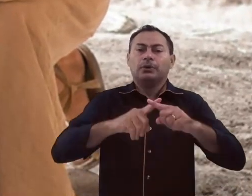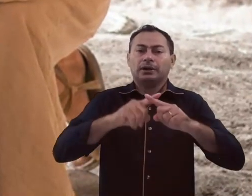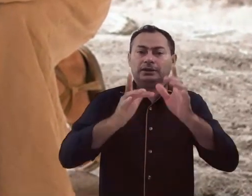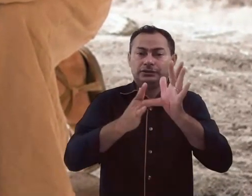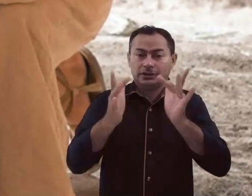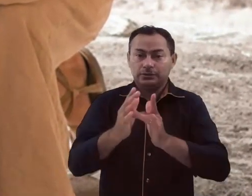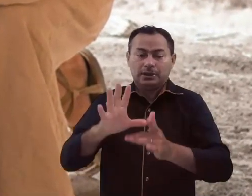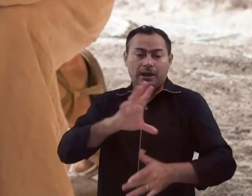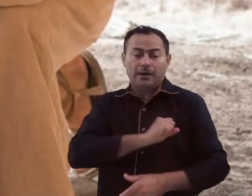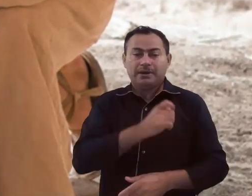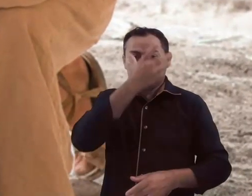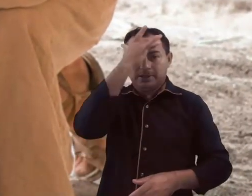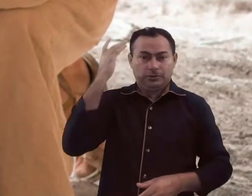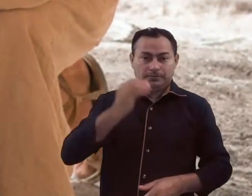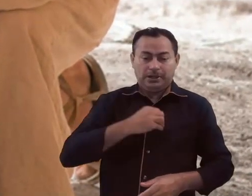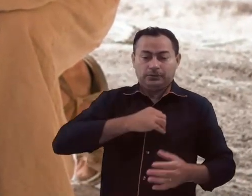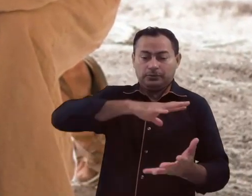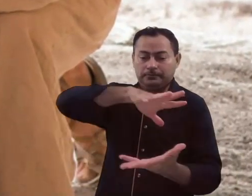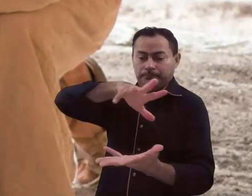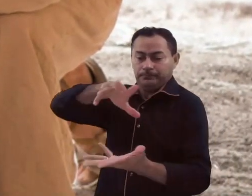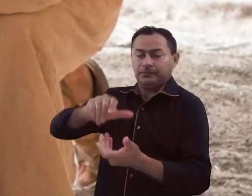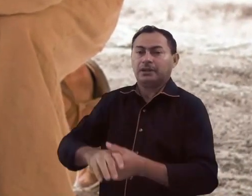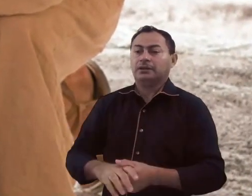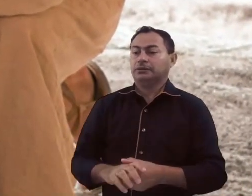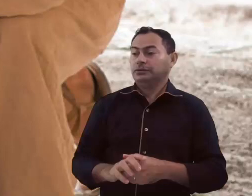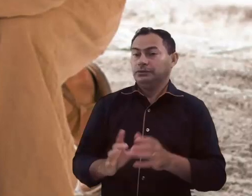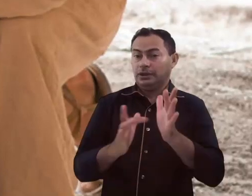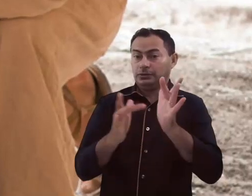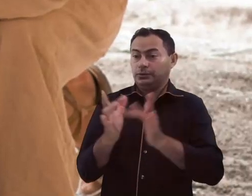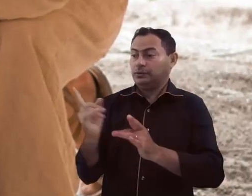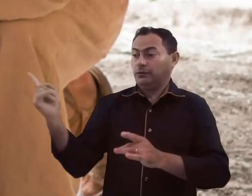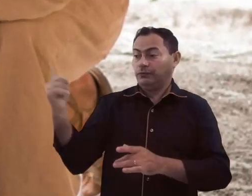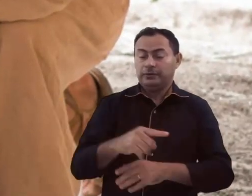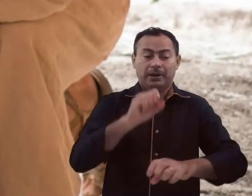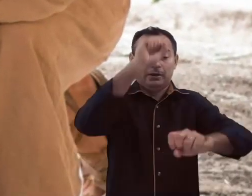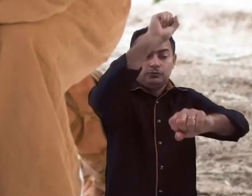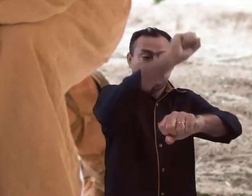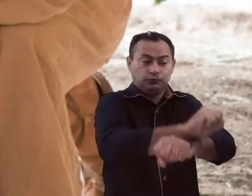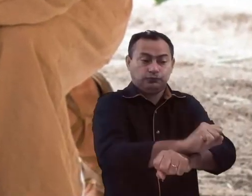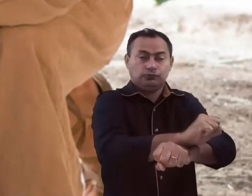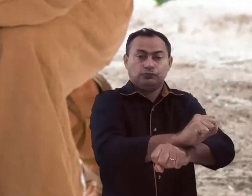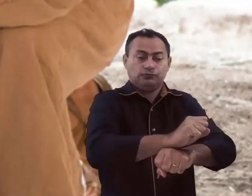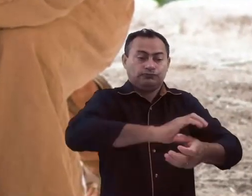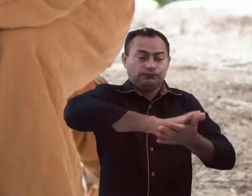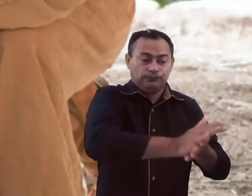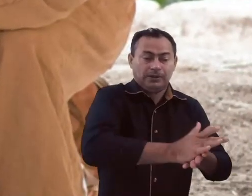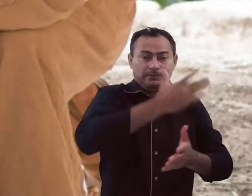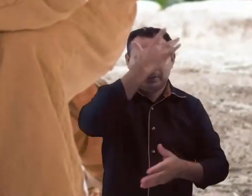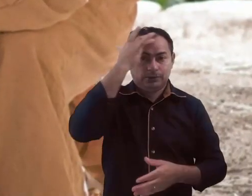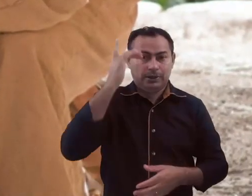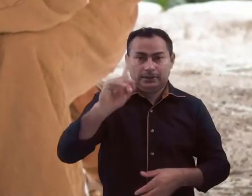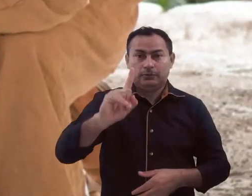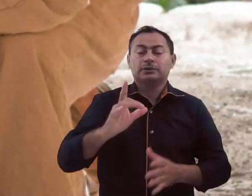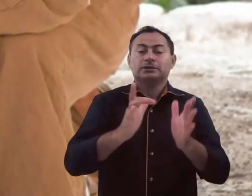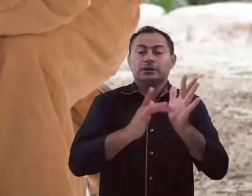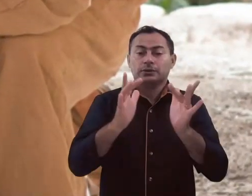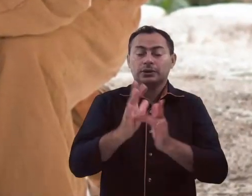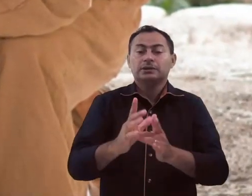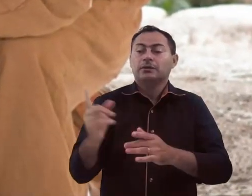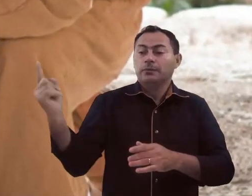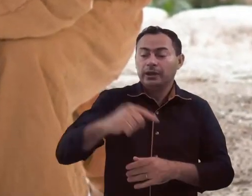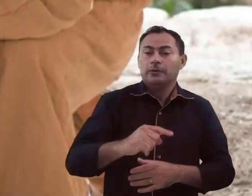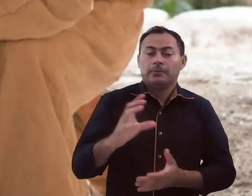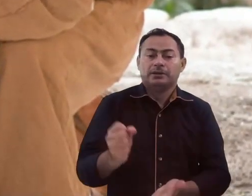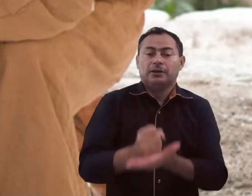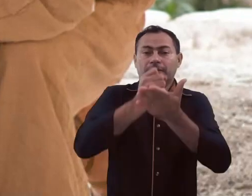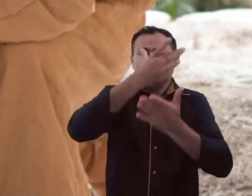Jesus ama os pecadores deste mundo. Jesus não veio para condenar, mas para que os pecadores sejam salvos. E eu creio